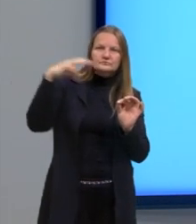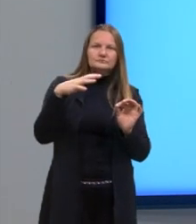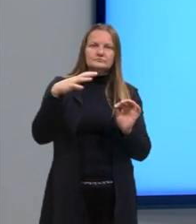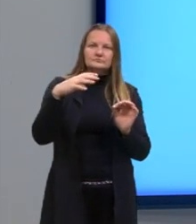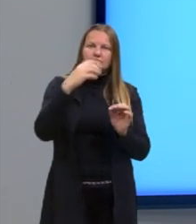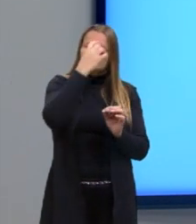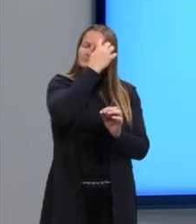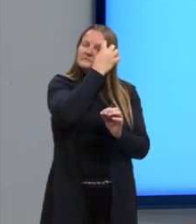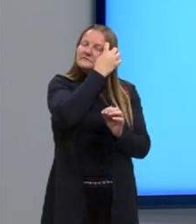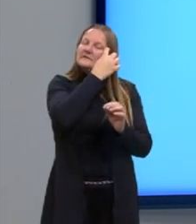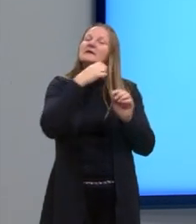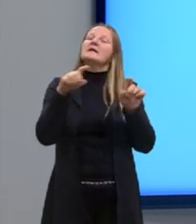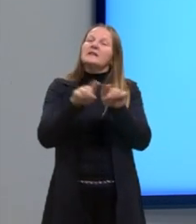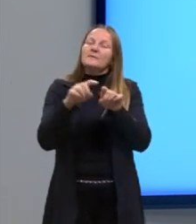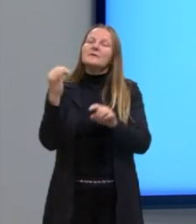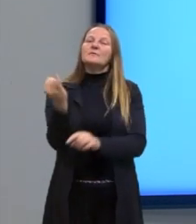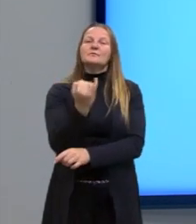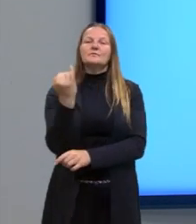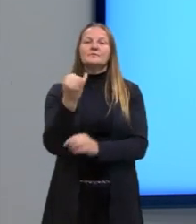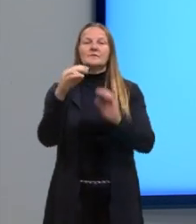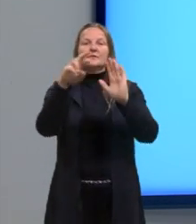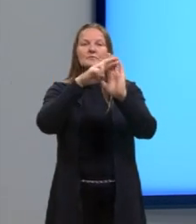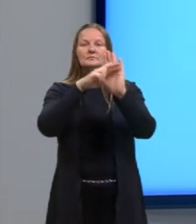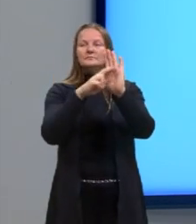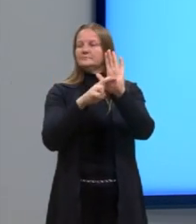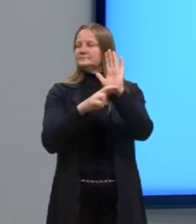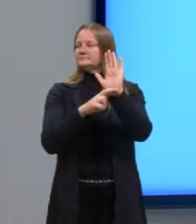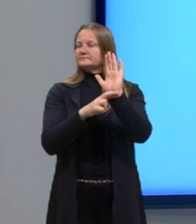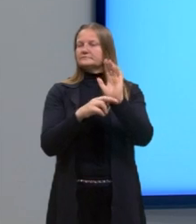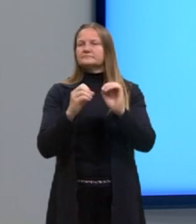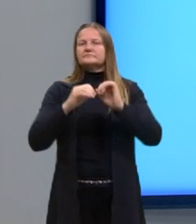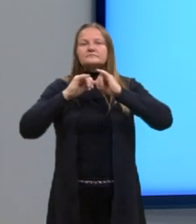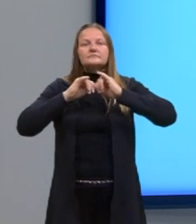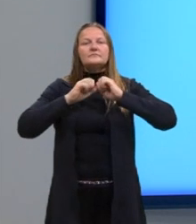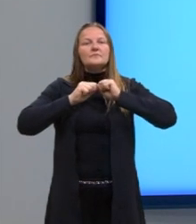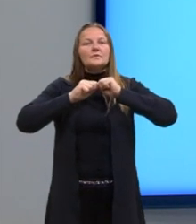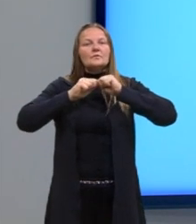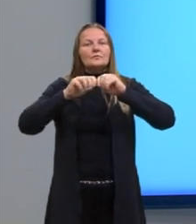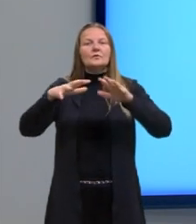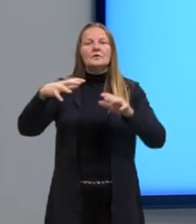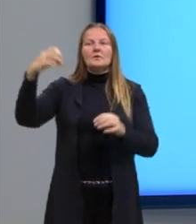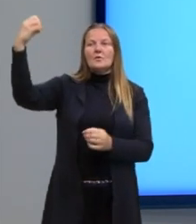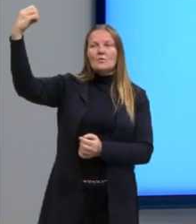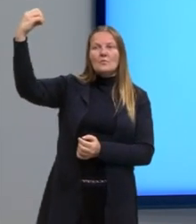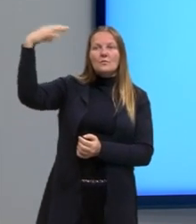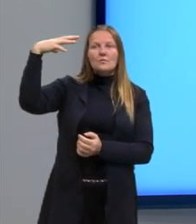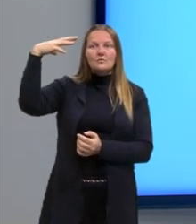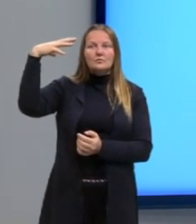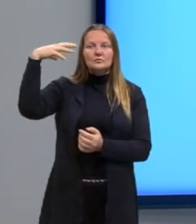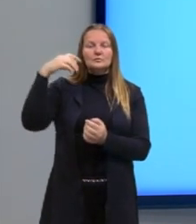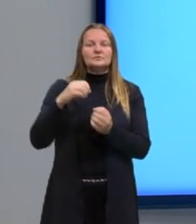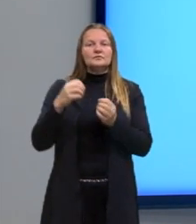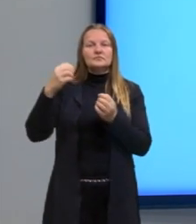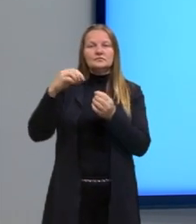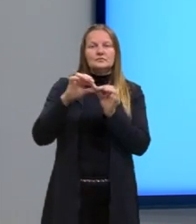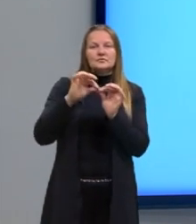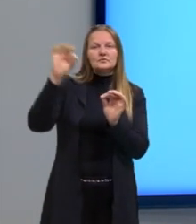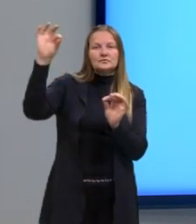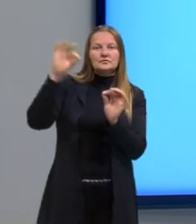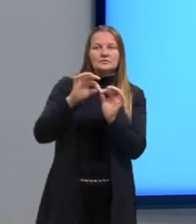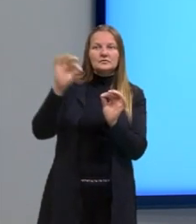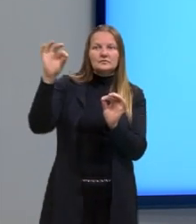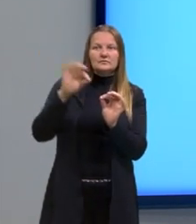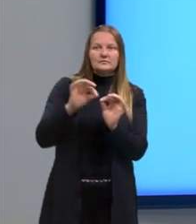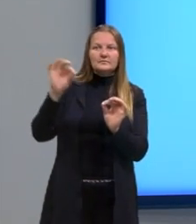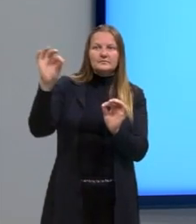outra coisa importante né os princípios da propagação né da luz em forma retilínea então ela vai se propagar em forma de linha reta